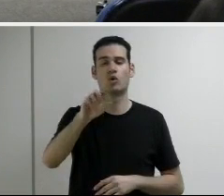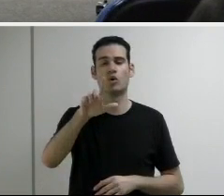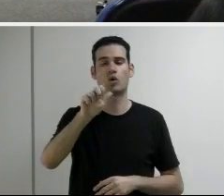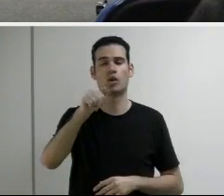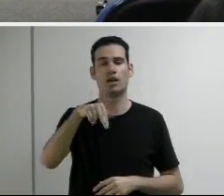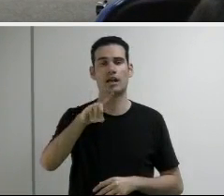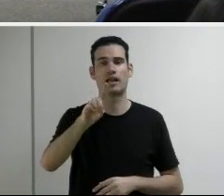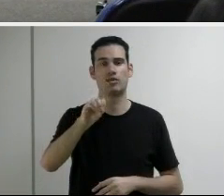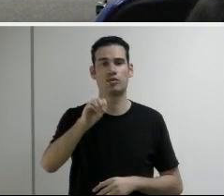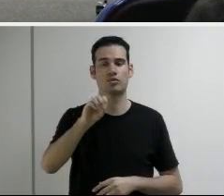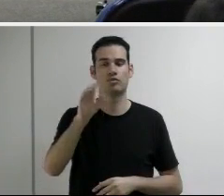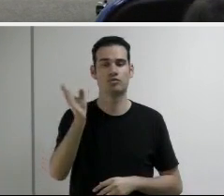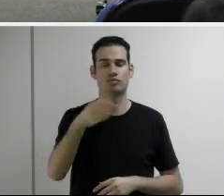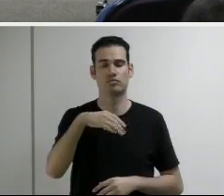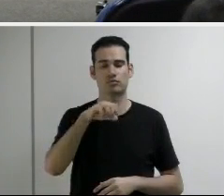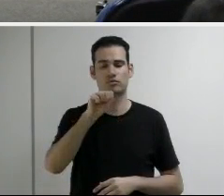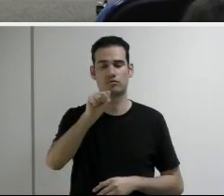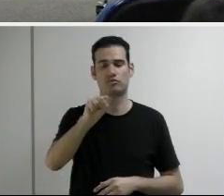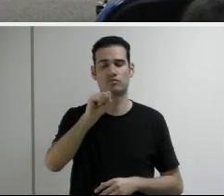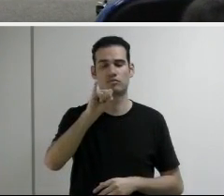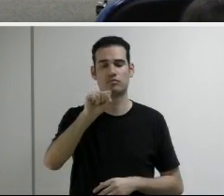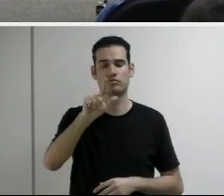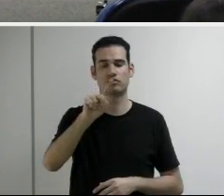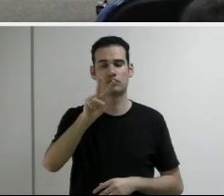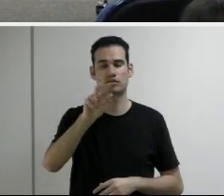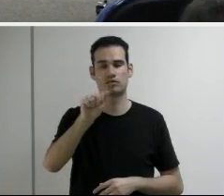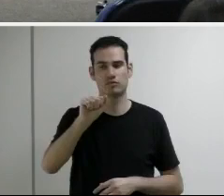Éramos cada um na sua especialidade, mas, enfim.